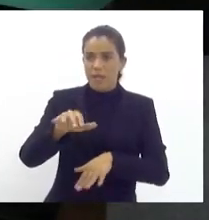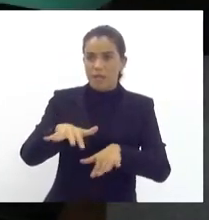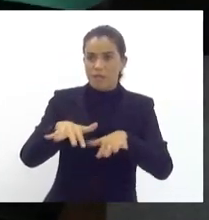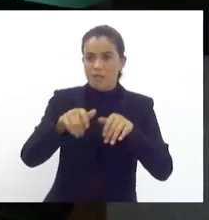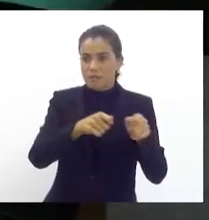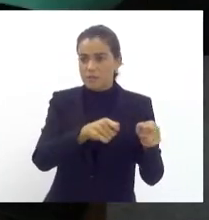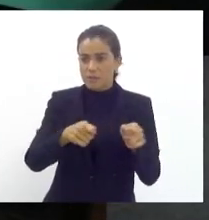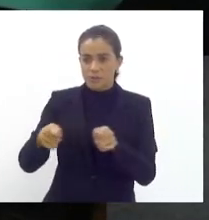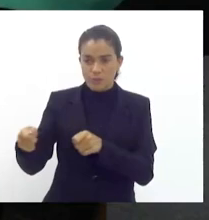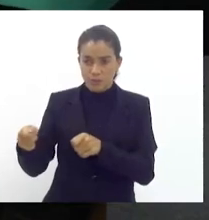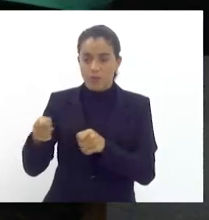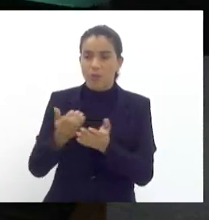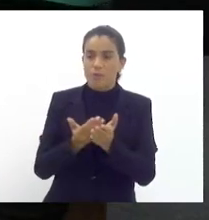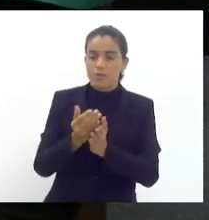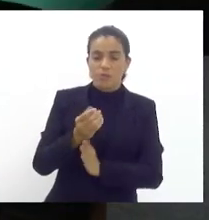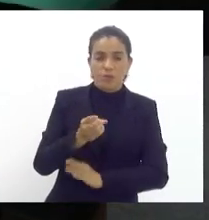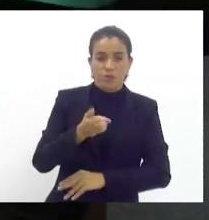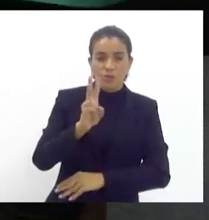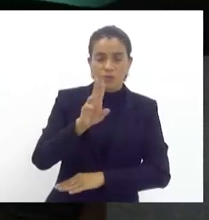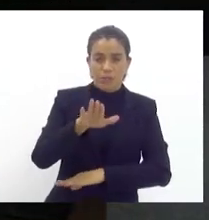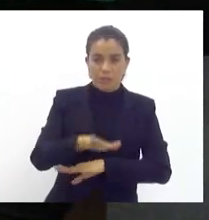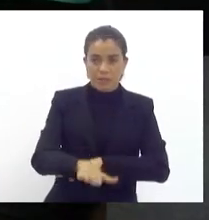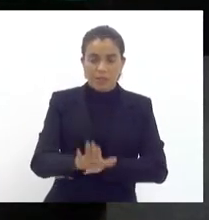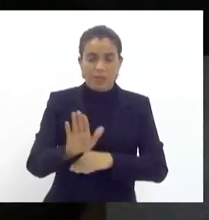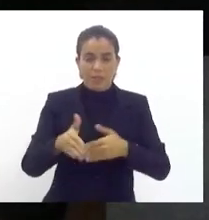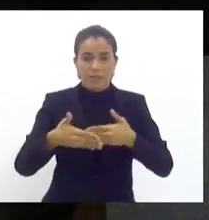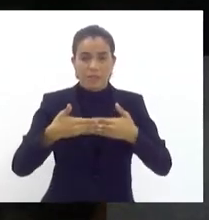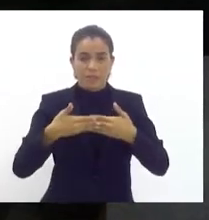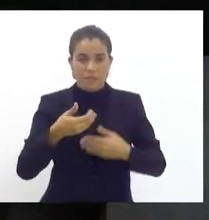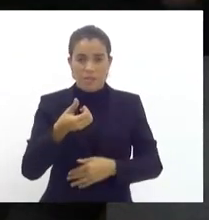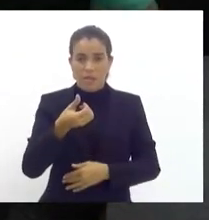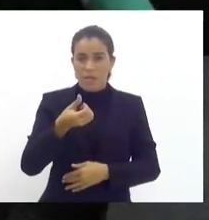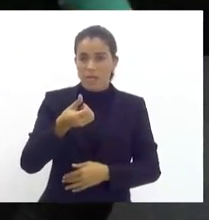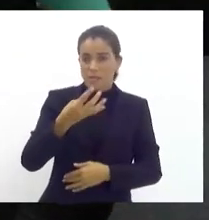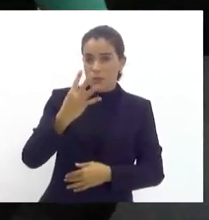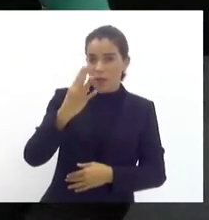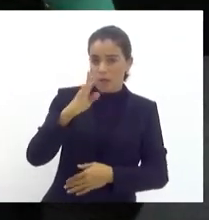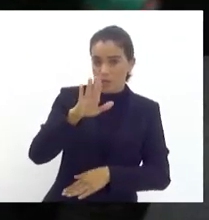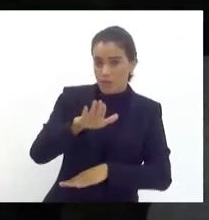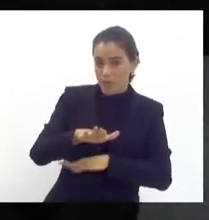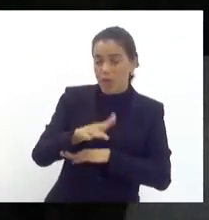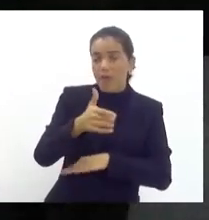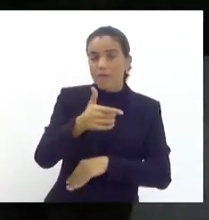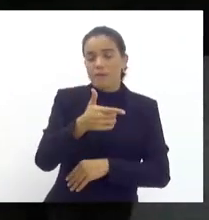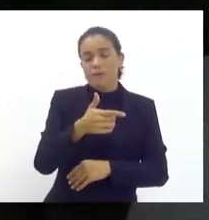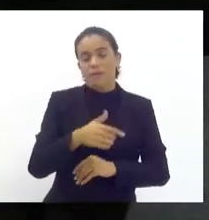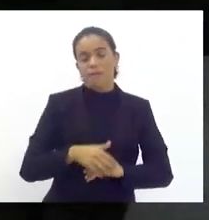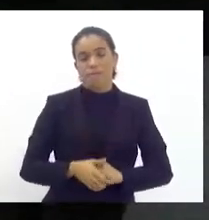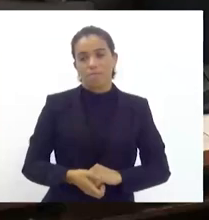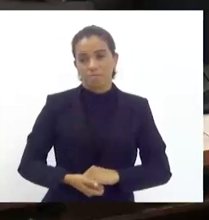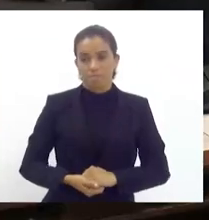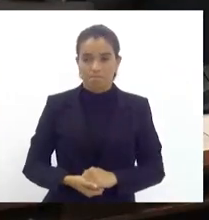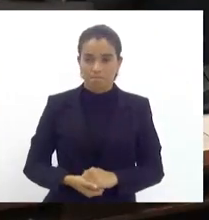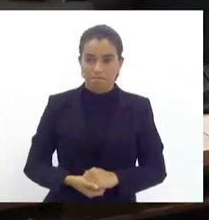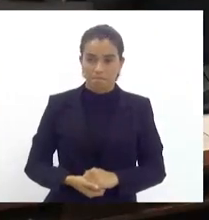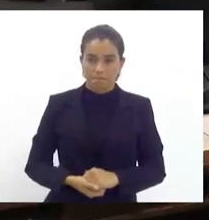que iniciadas 14 horas encerrou-se às 16 horas e 26 minutos